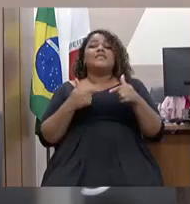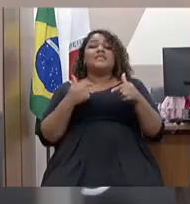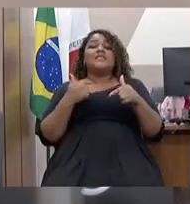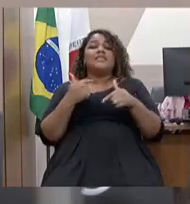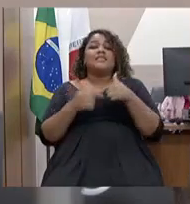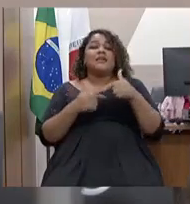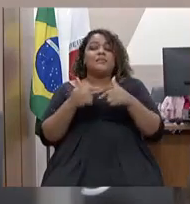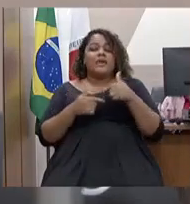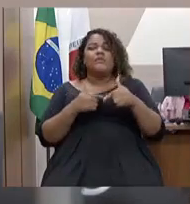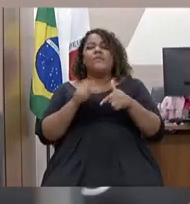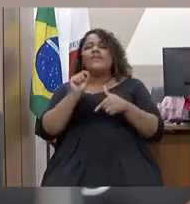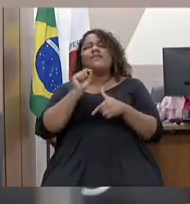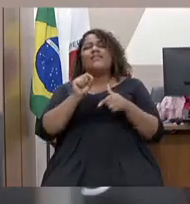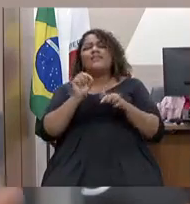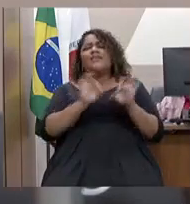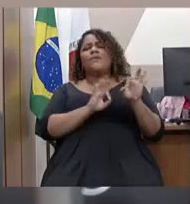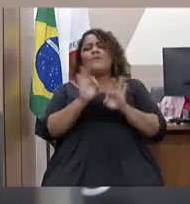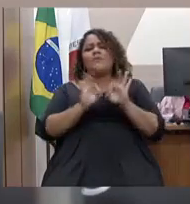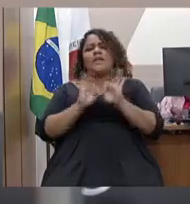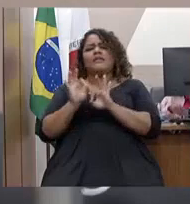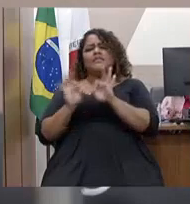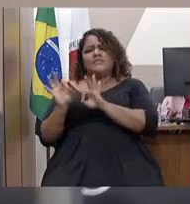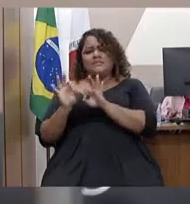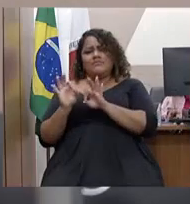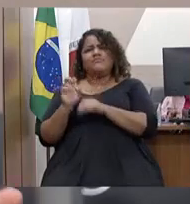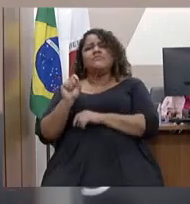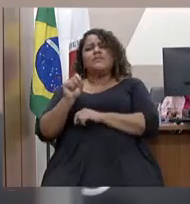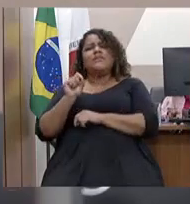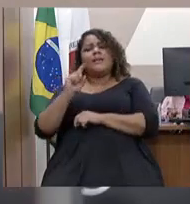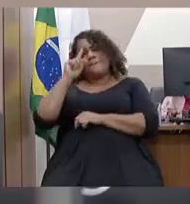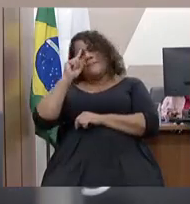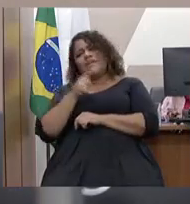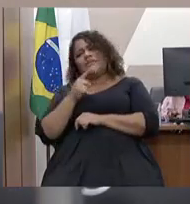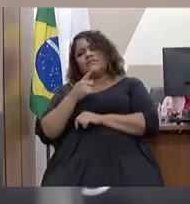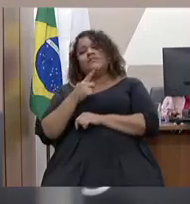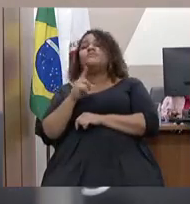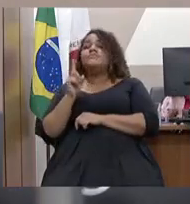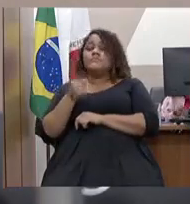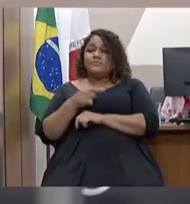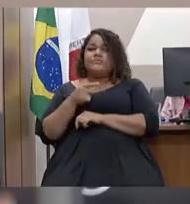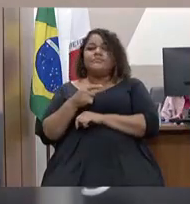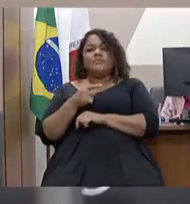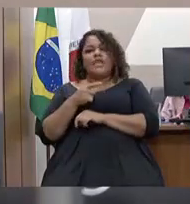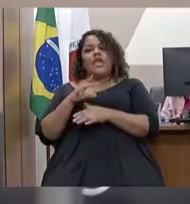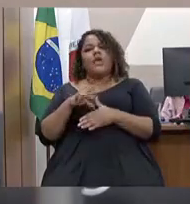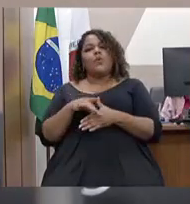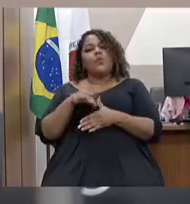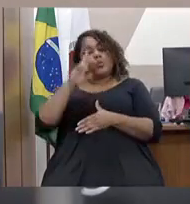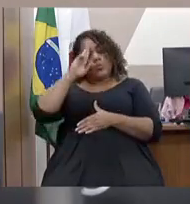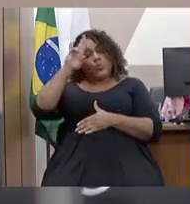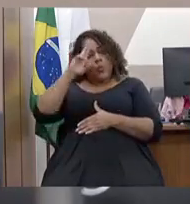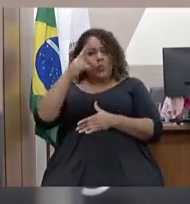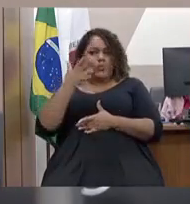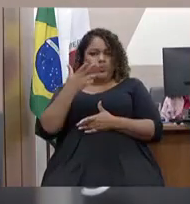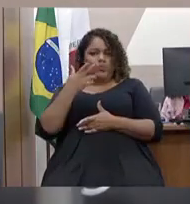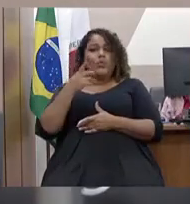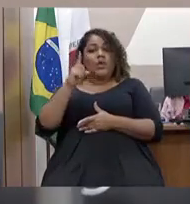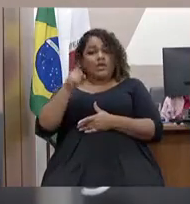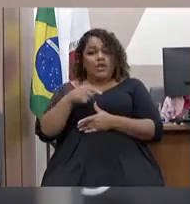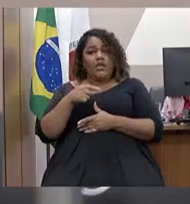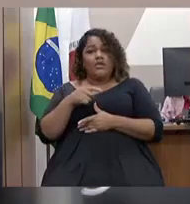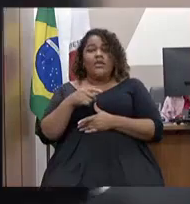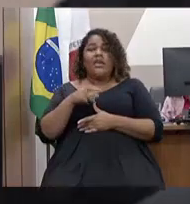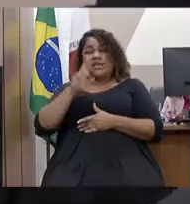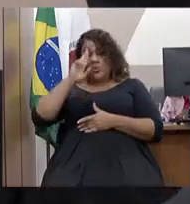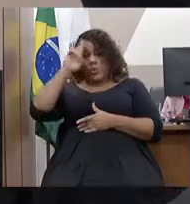quem que organiza o trabalho gente quem quem manda no trabalho obviamente é o patrão eu supervisor é o dono né muitas vezes não é nem o